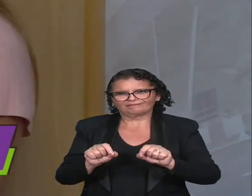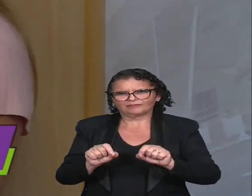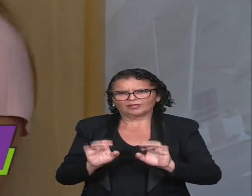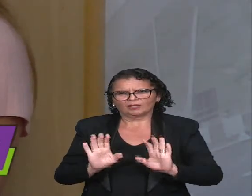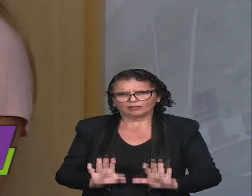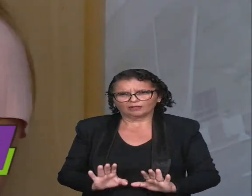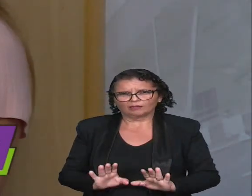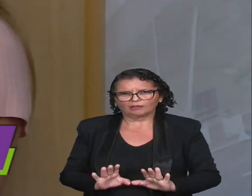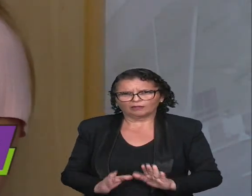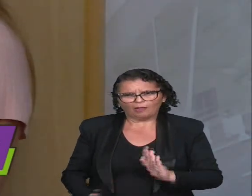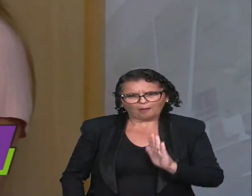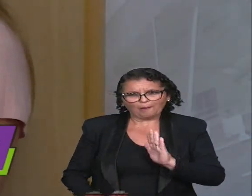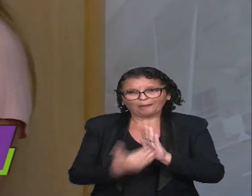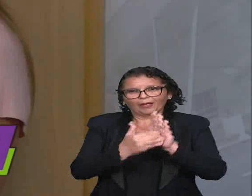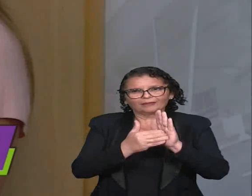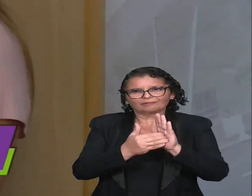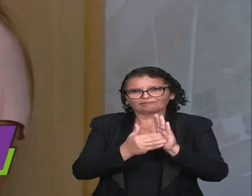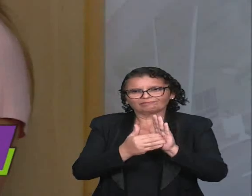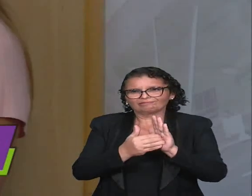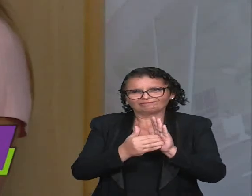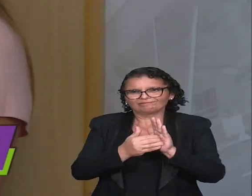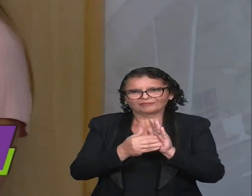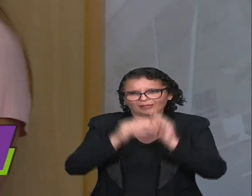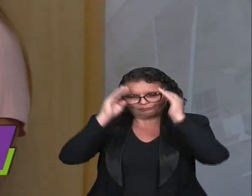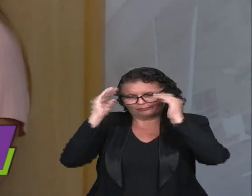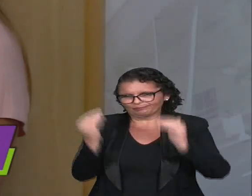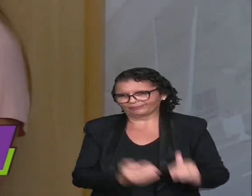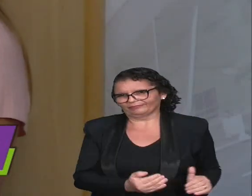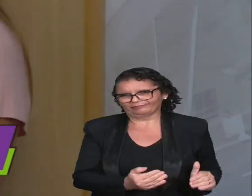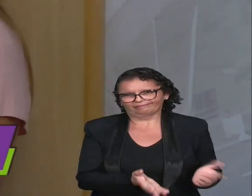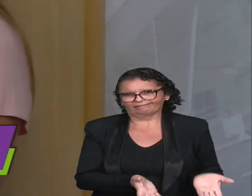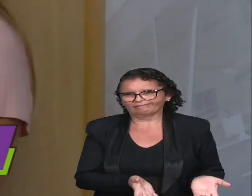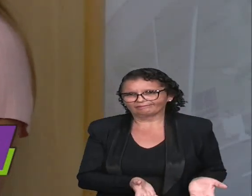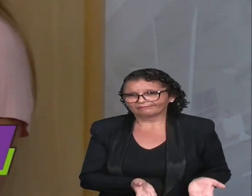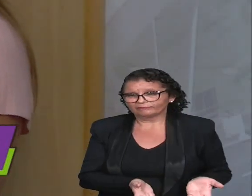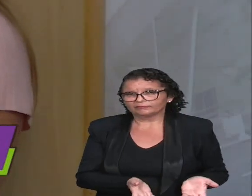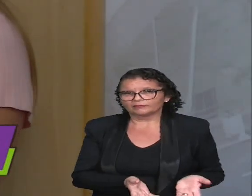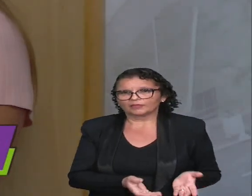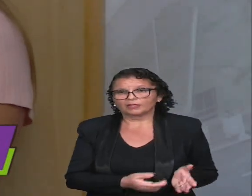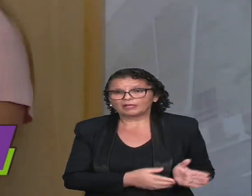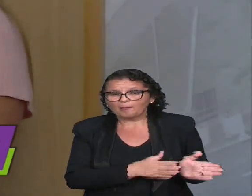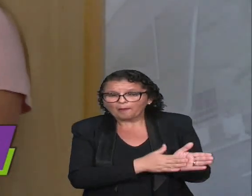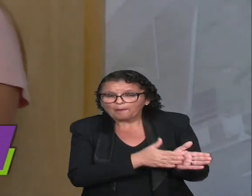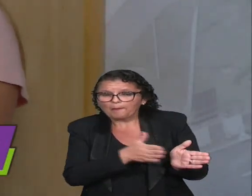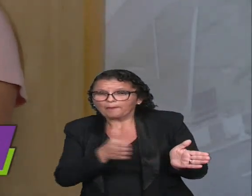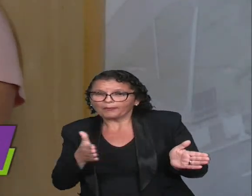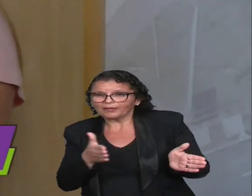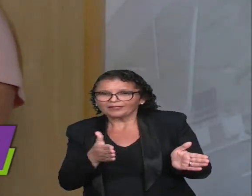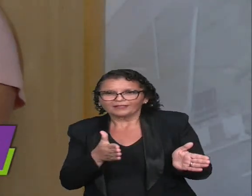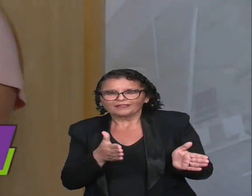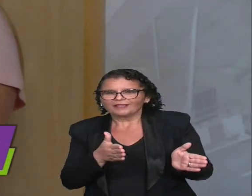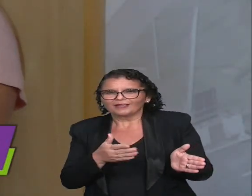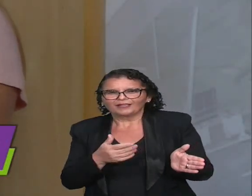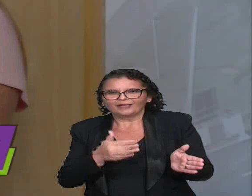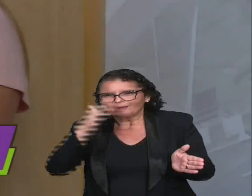nós temos um prazo e esse prazo não tá sendo cumprido esse prazo não tá sendo